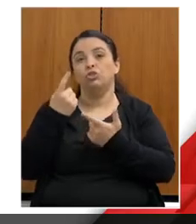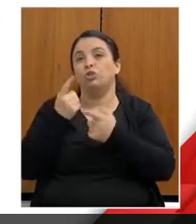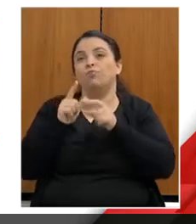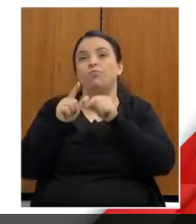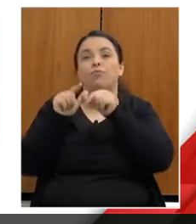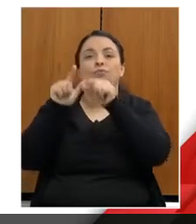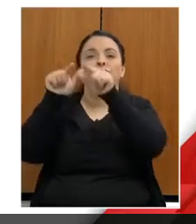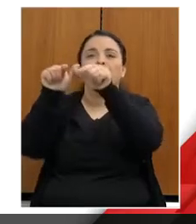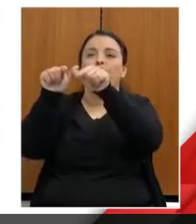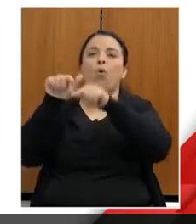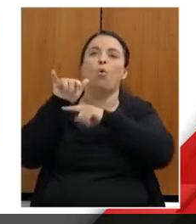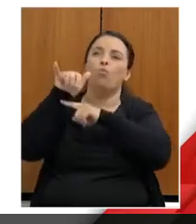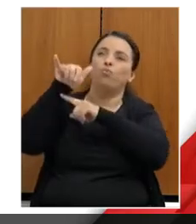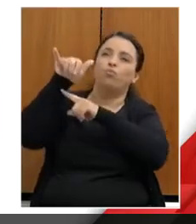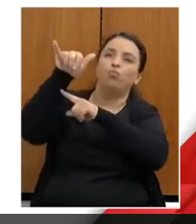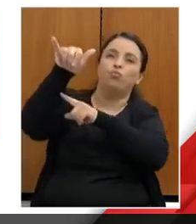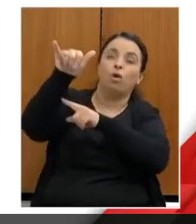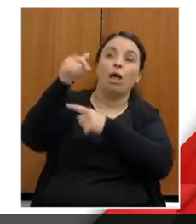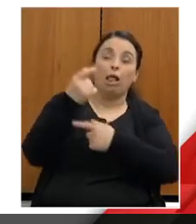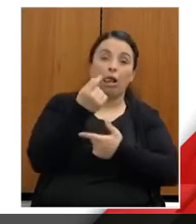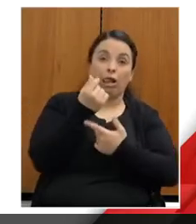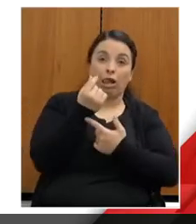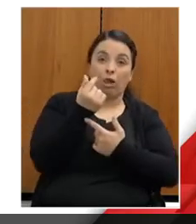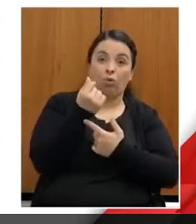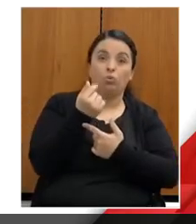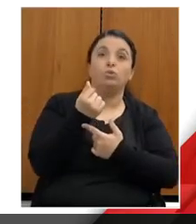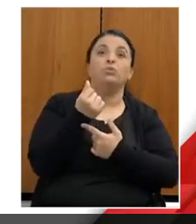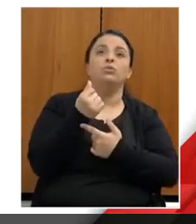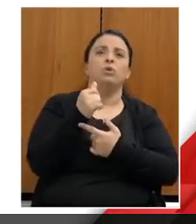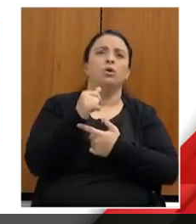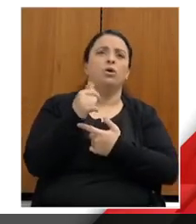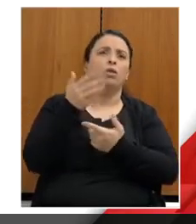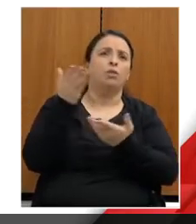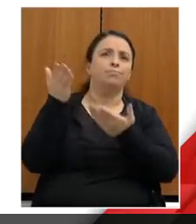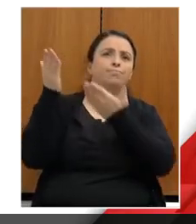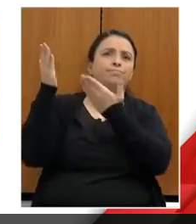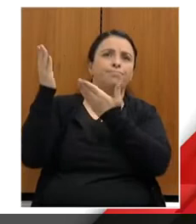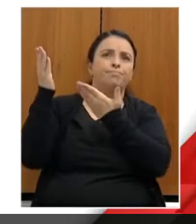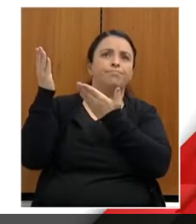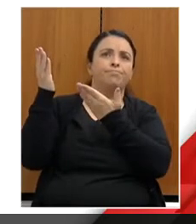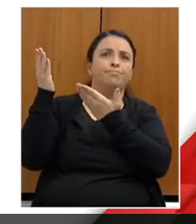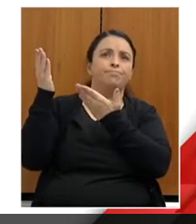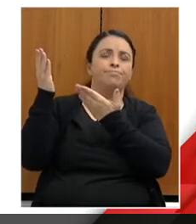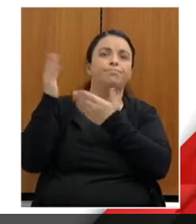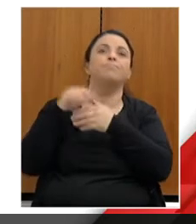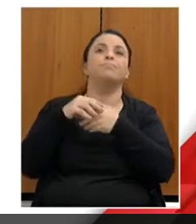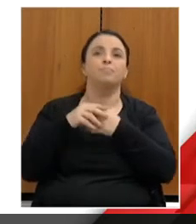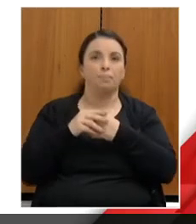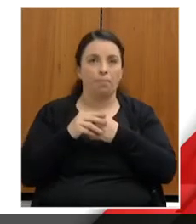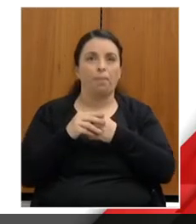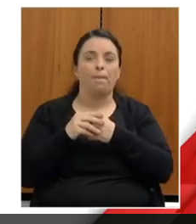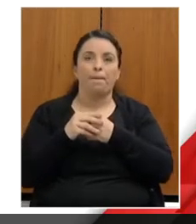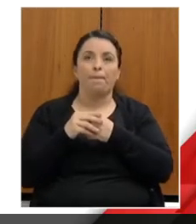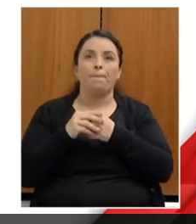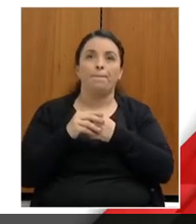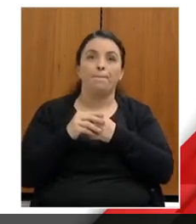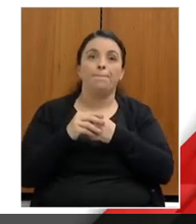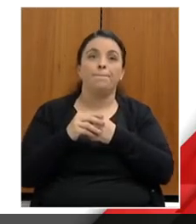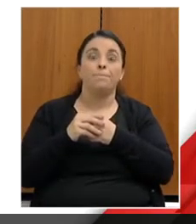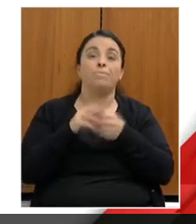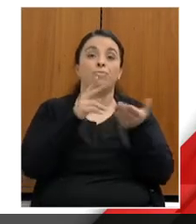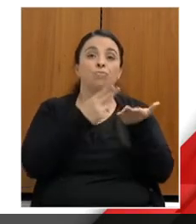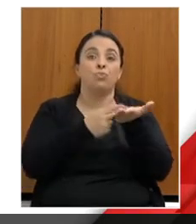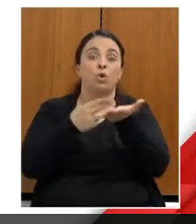custo de R 950.927,60. Pode passar? Aumentamos os leitos